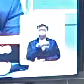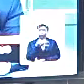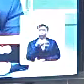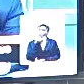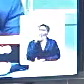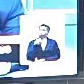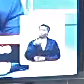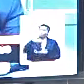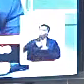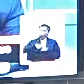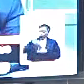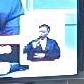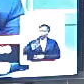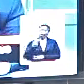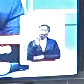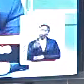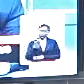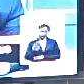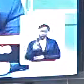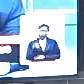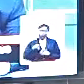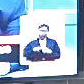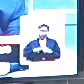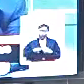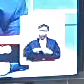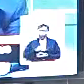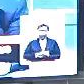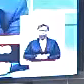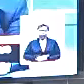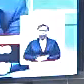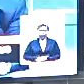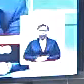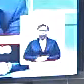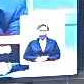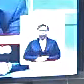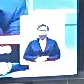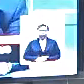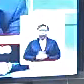Metropolitana aqui né então